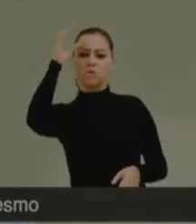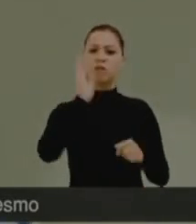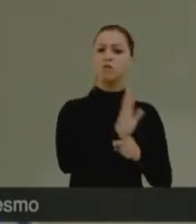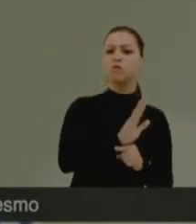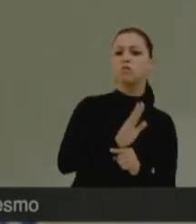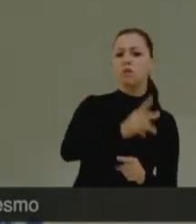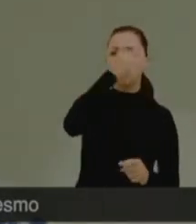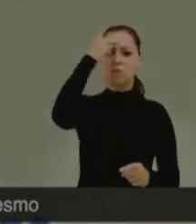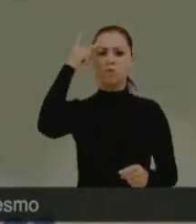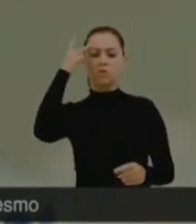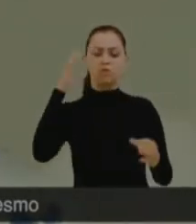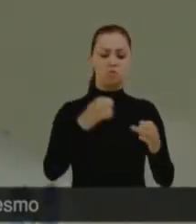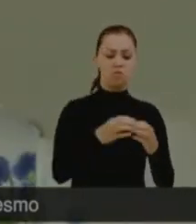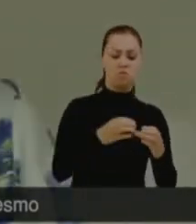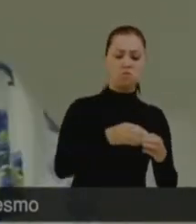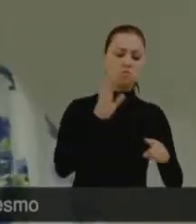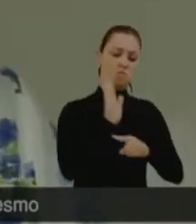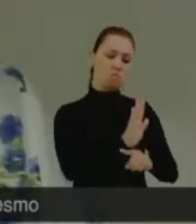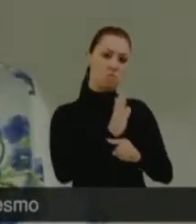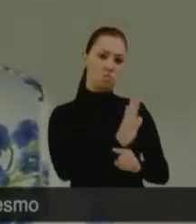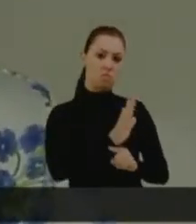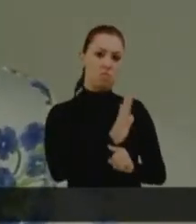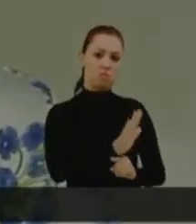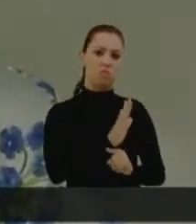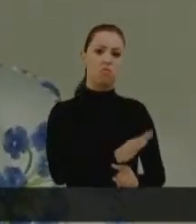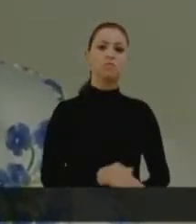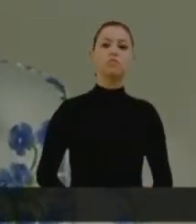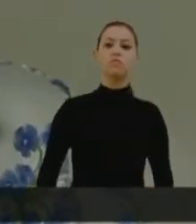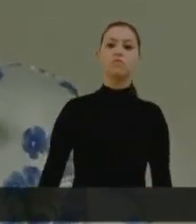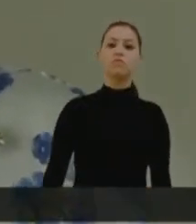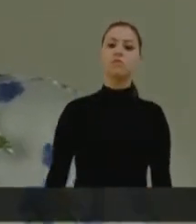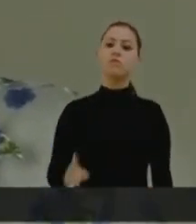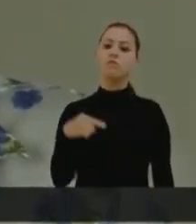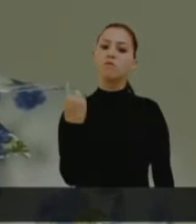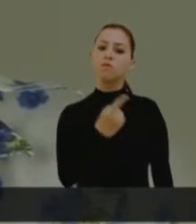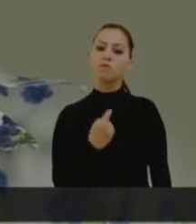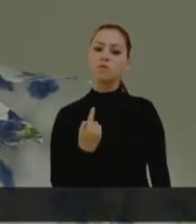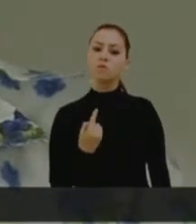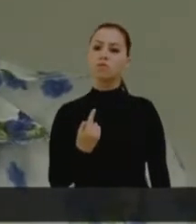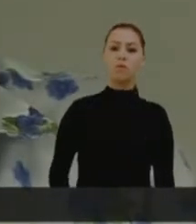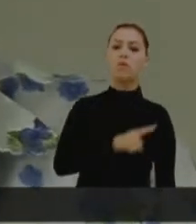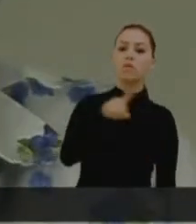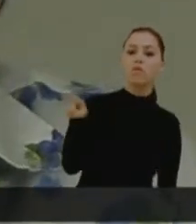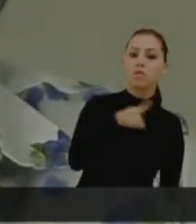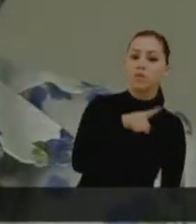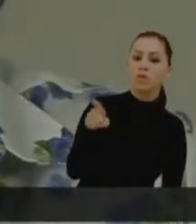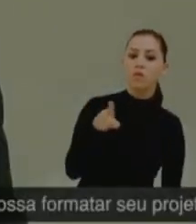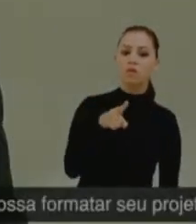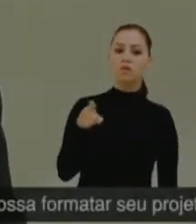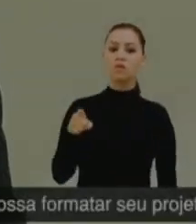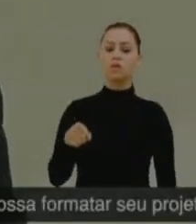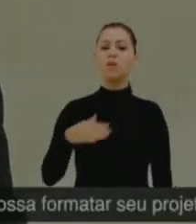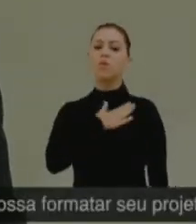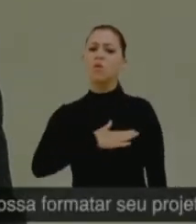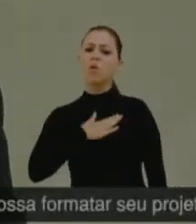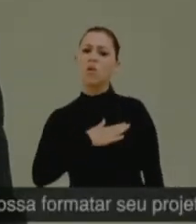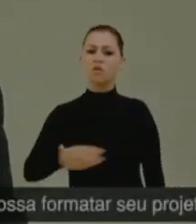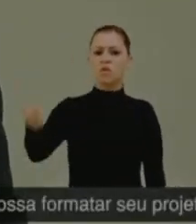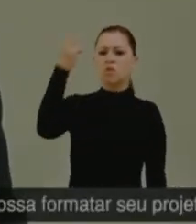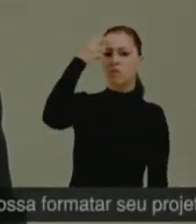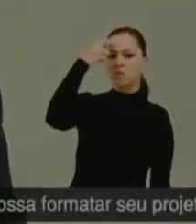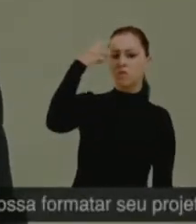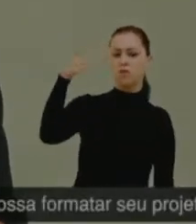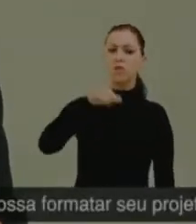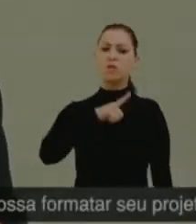na orientação, orientação direta mesmo, né? Terão pessoas técnicas. Você que é da